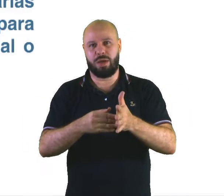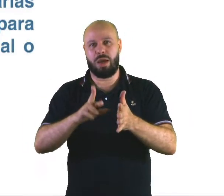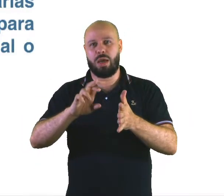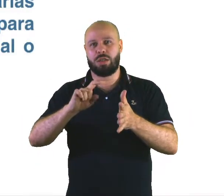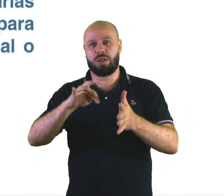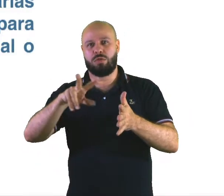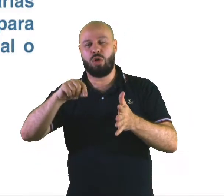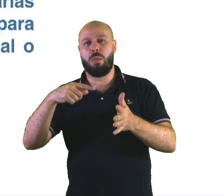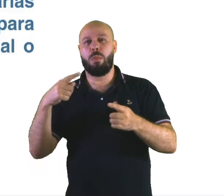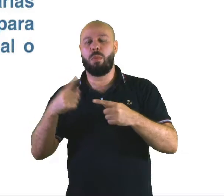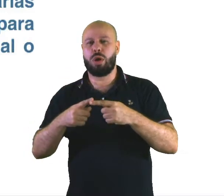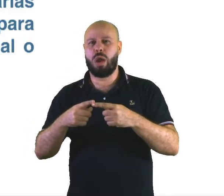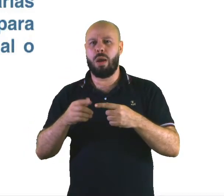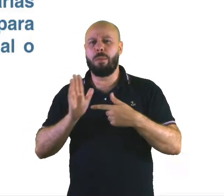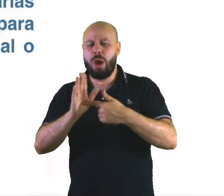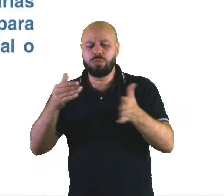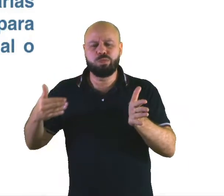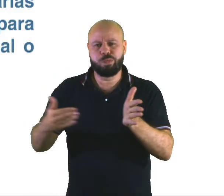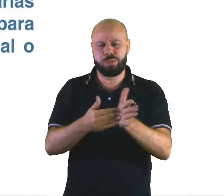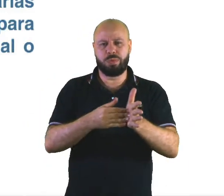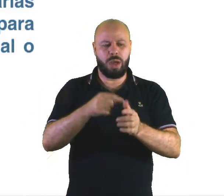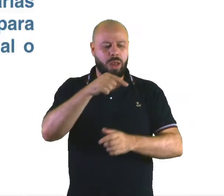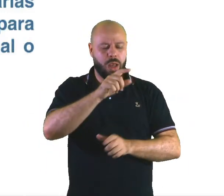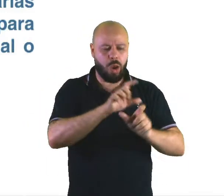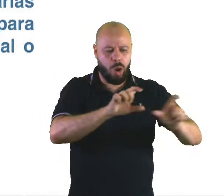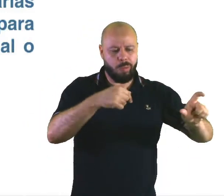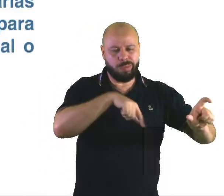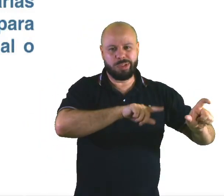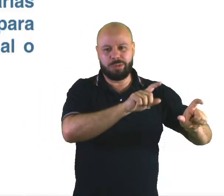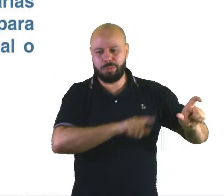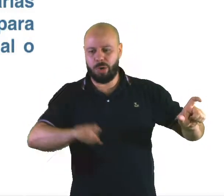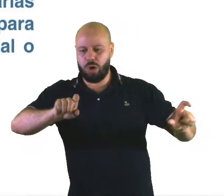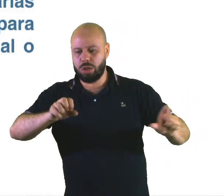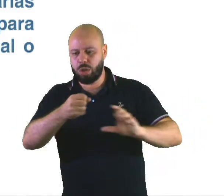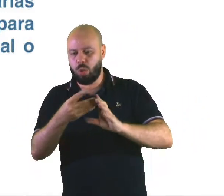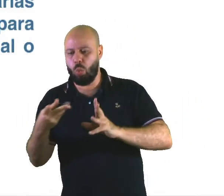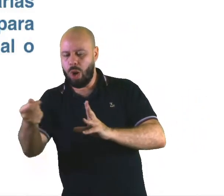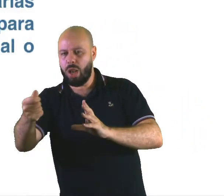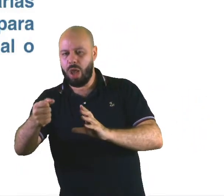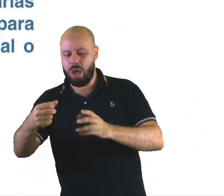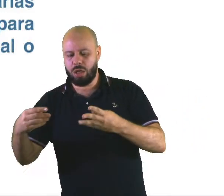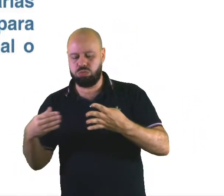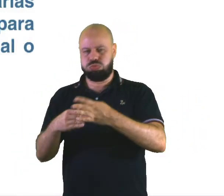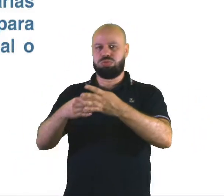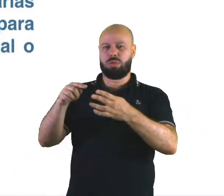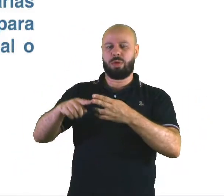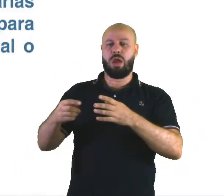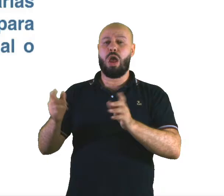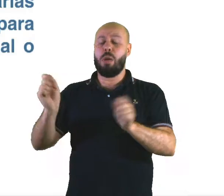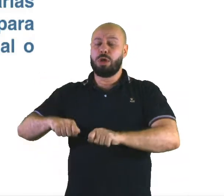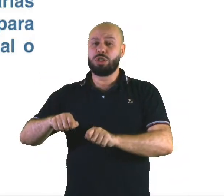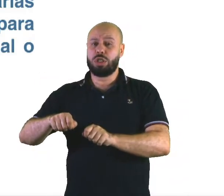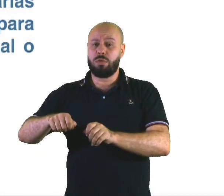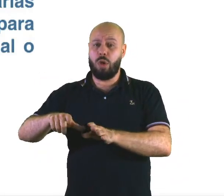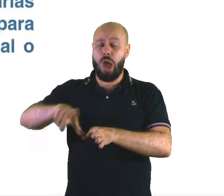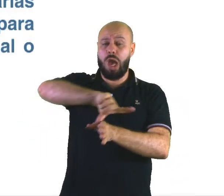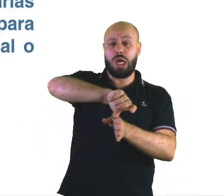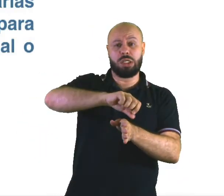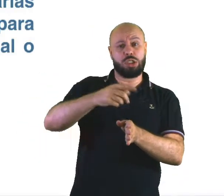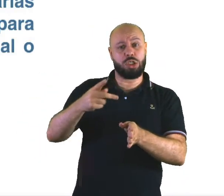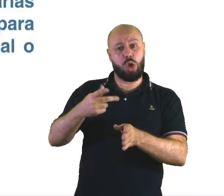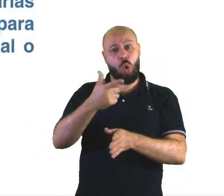porque está restringindo o caso ocorrido. Podem ter ocorrido alguns casos, então ele está restringindo, ele não vem